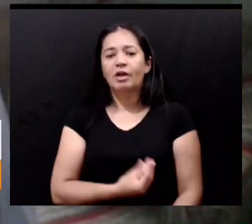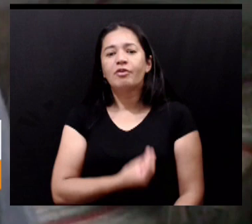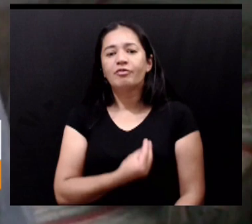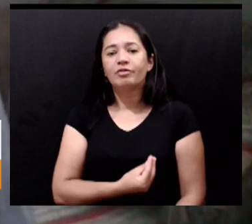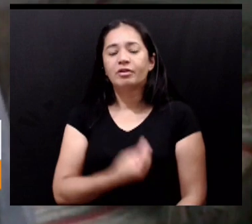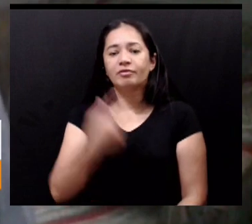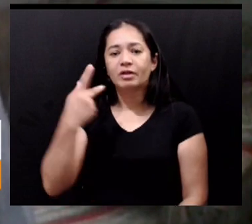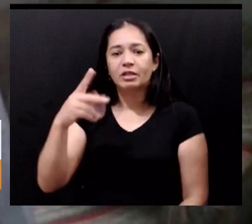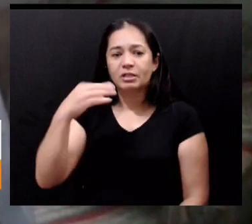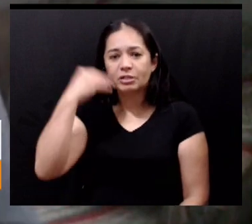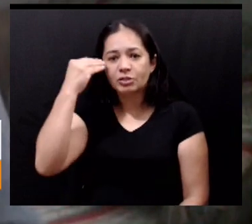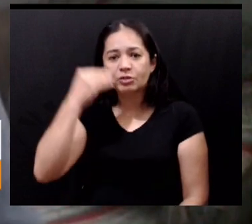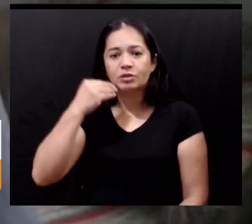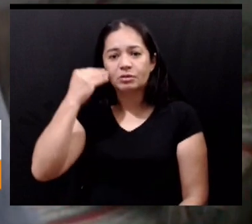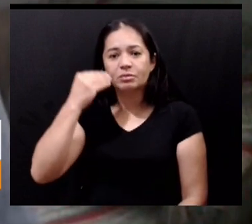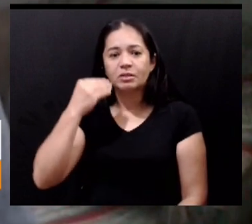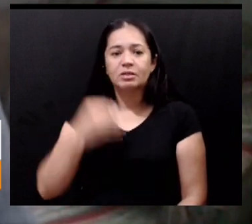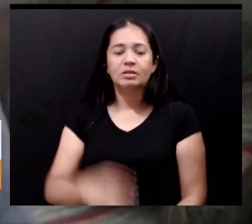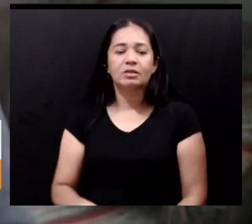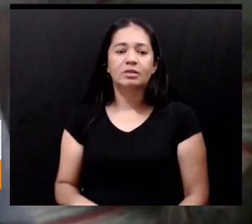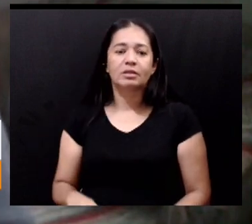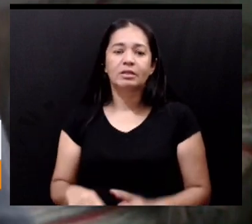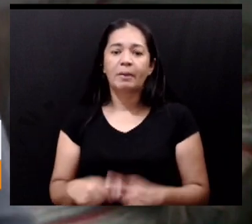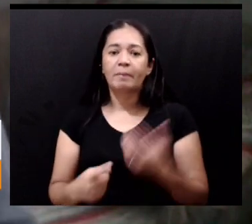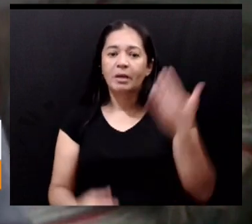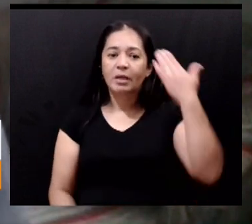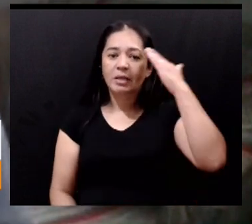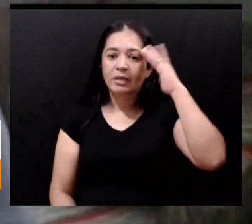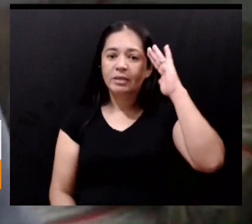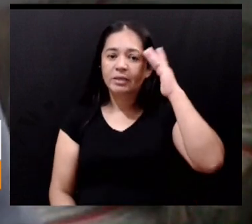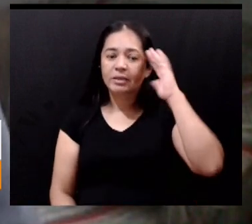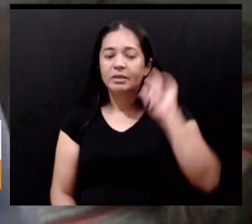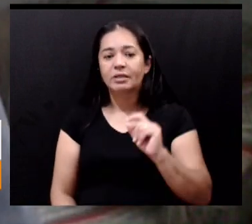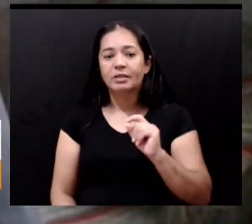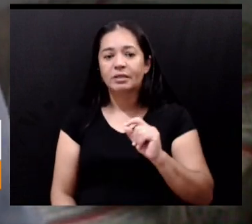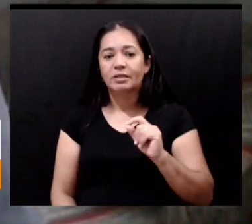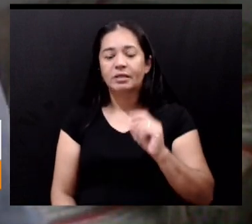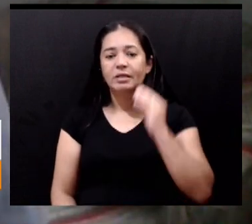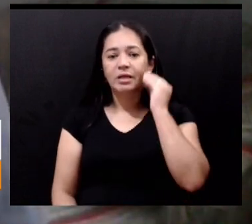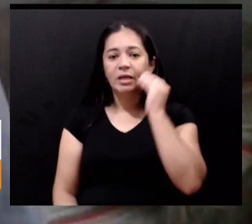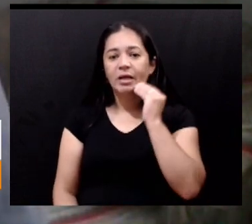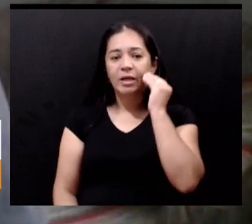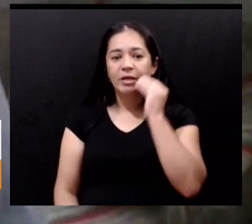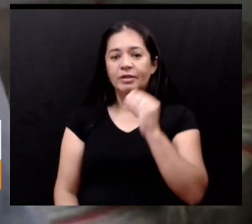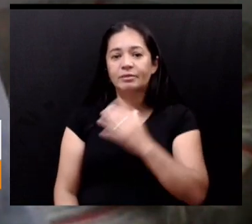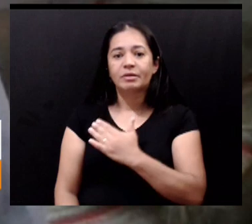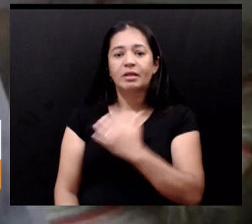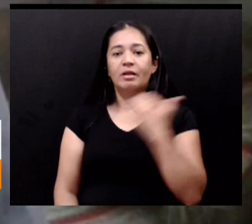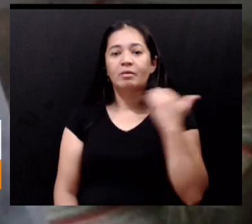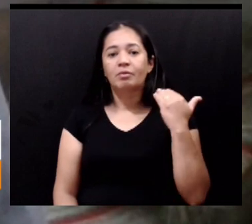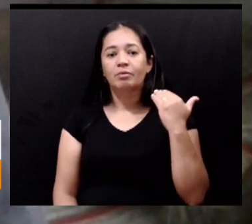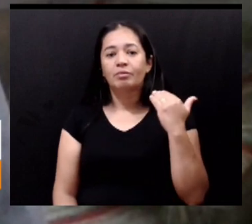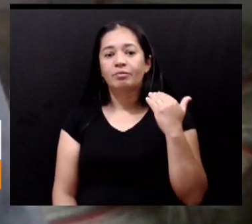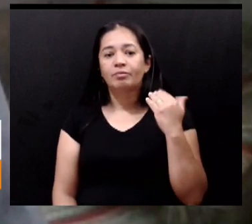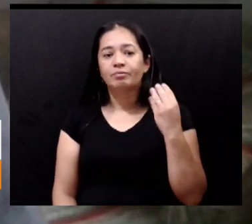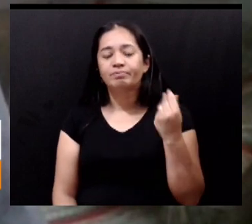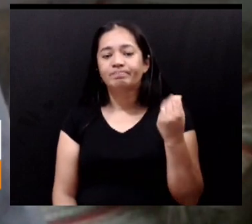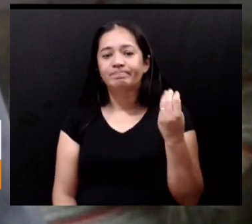né? Mas entendendo que é interessante que a experiência da morte ela